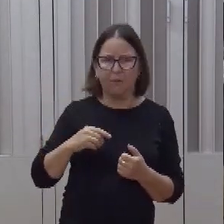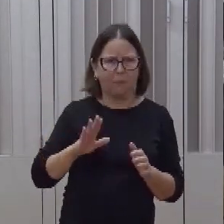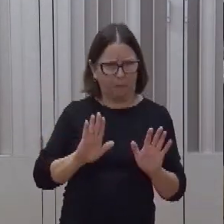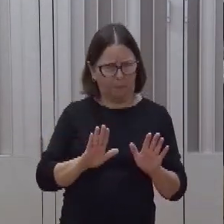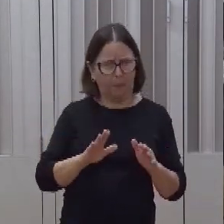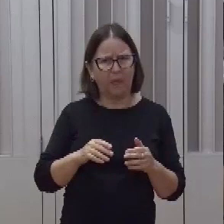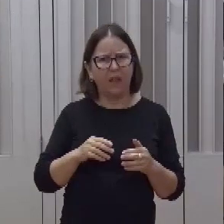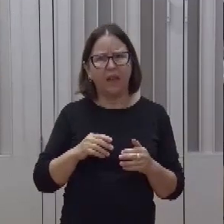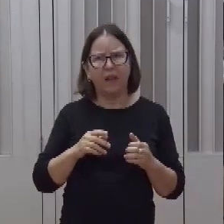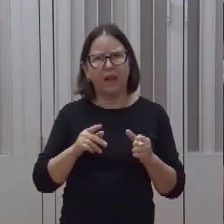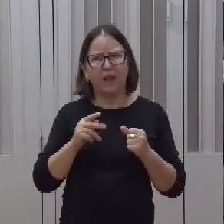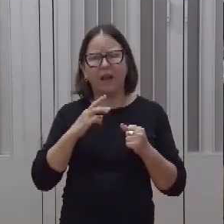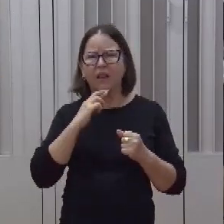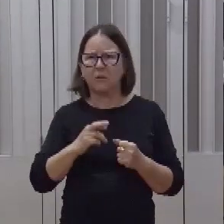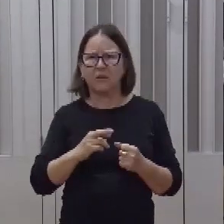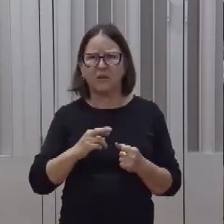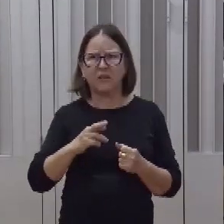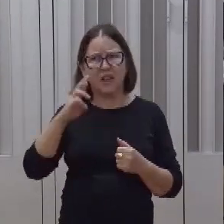não.